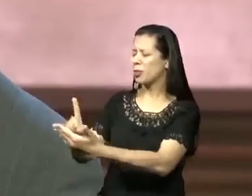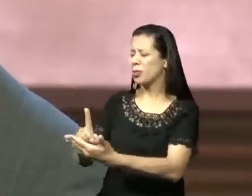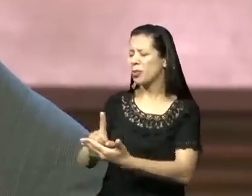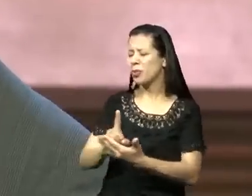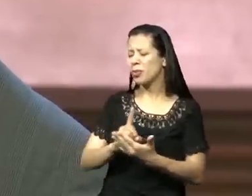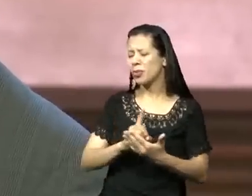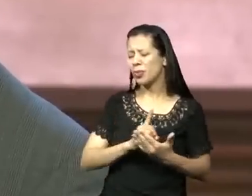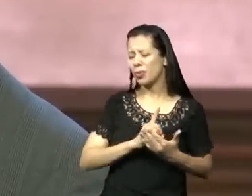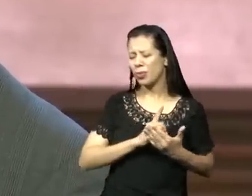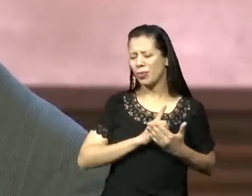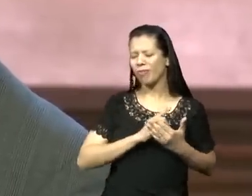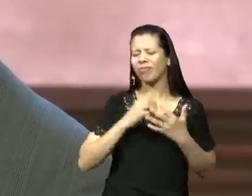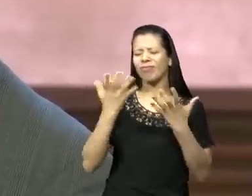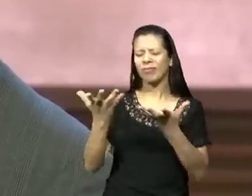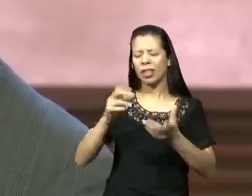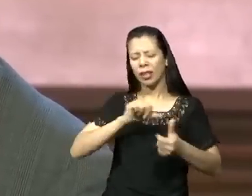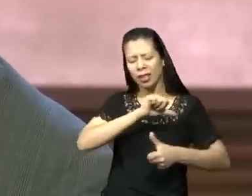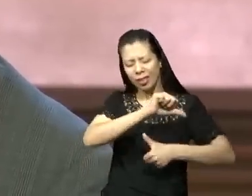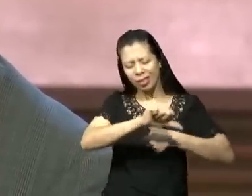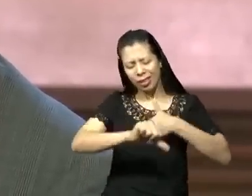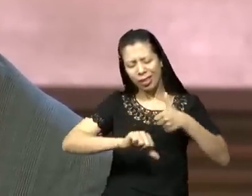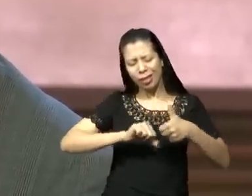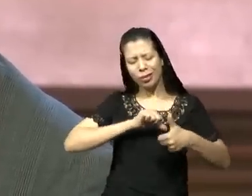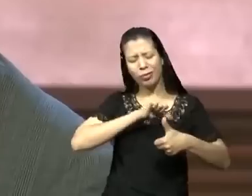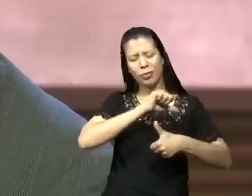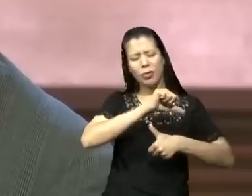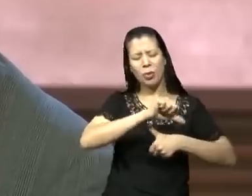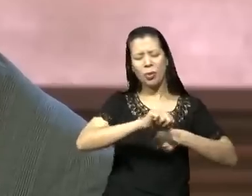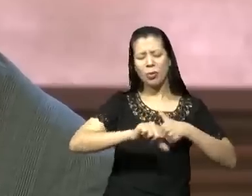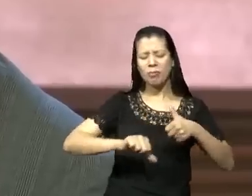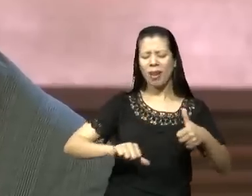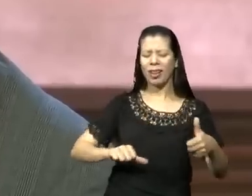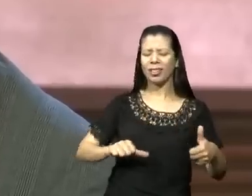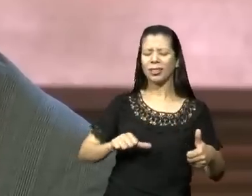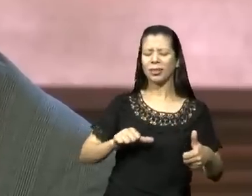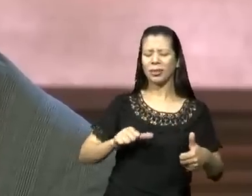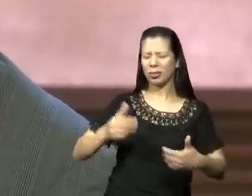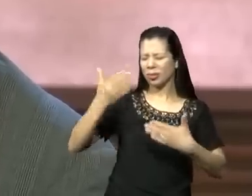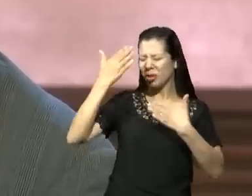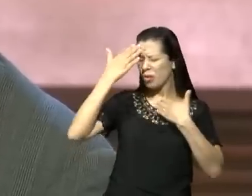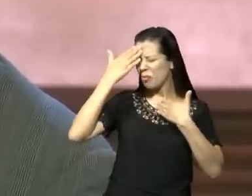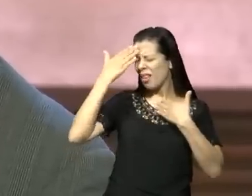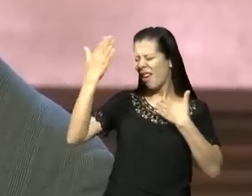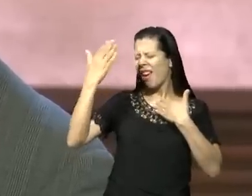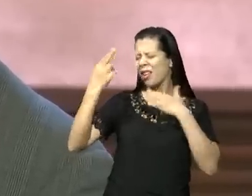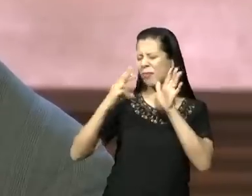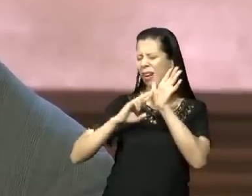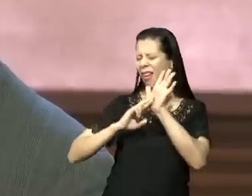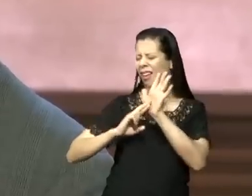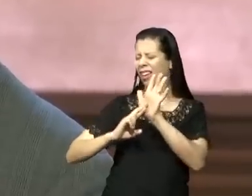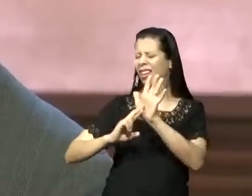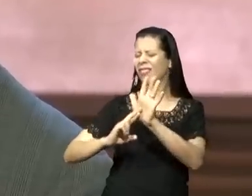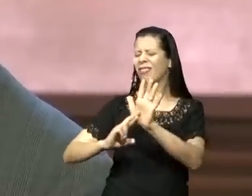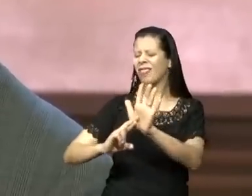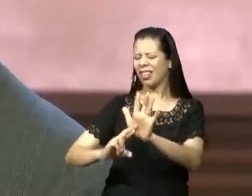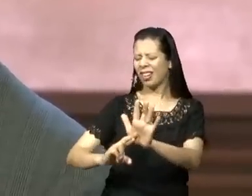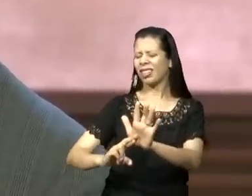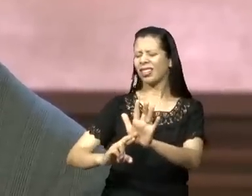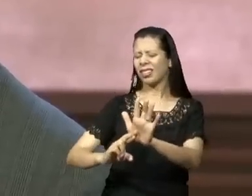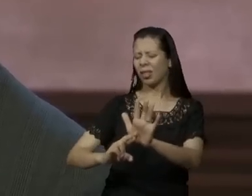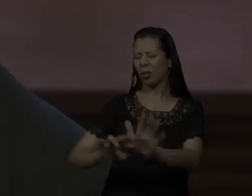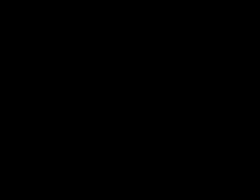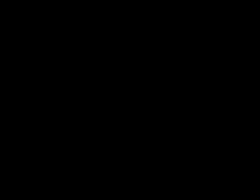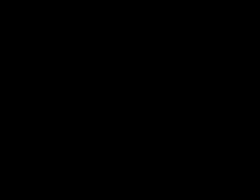glorificação obrigado pela palavra pela Revelação em nome de Jesus